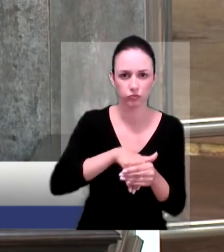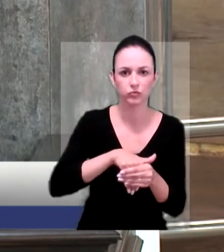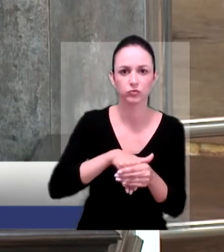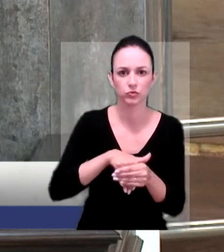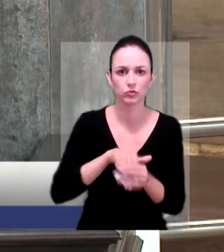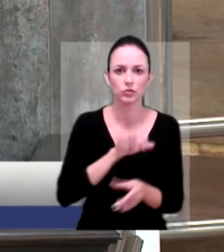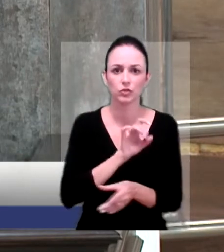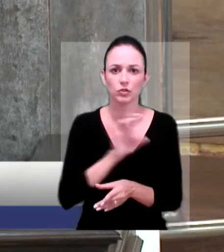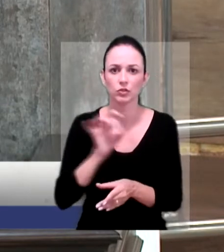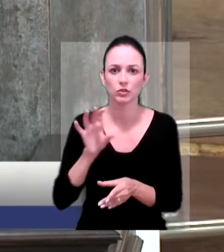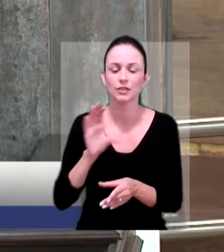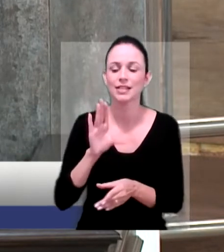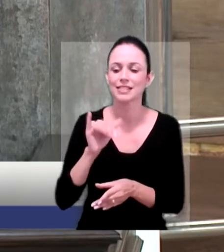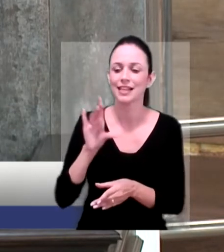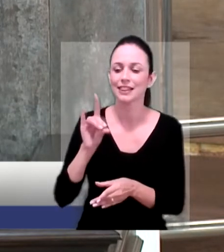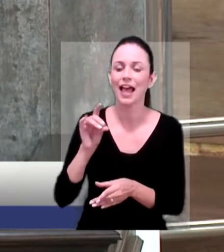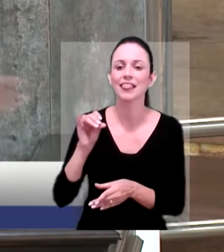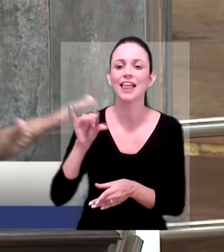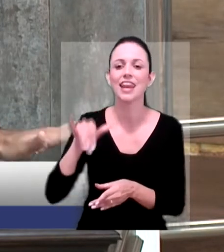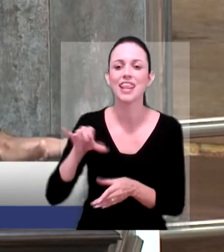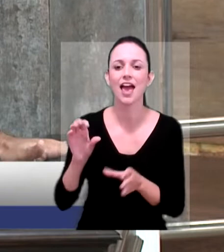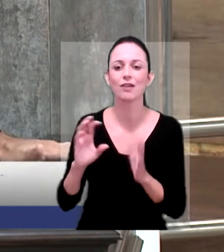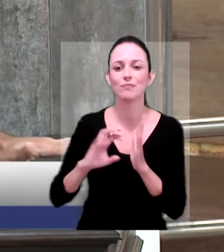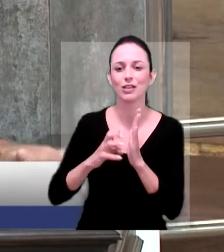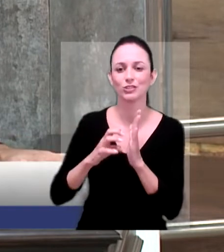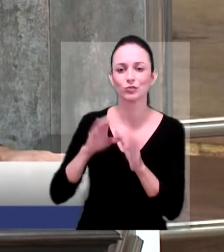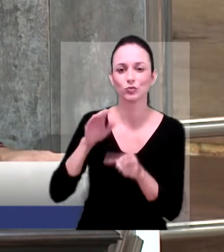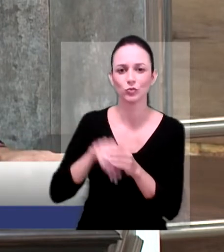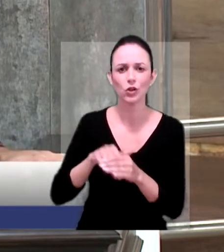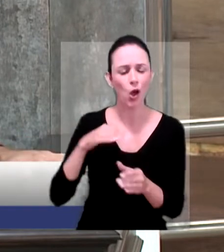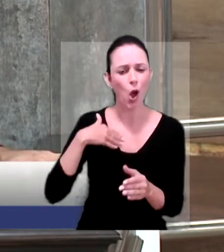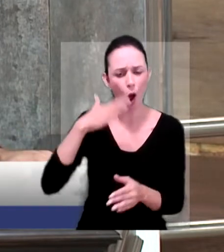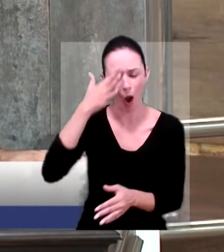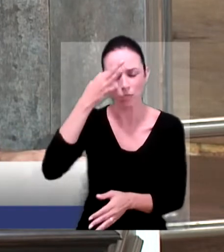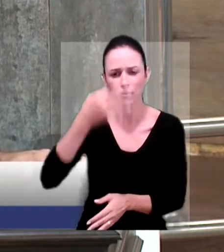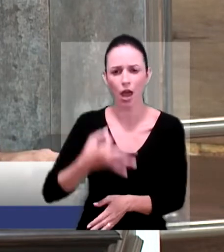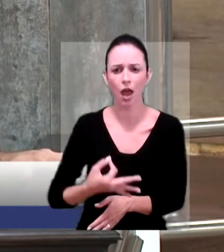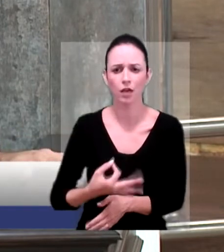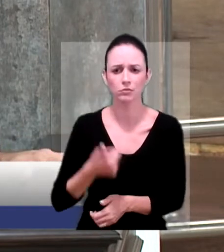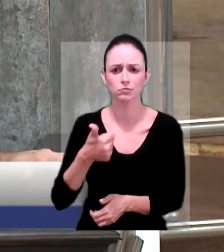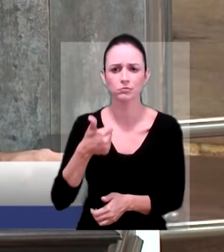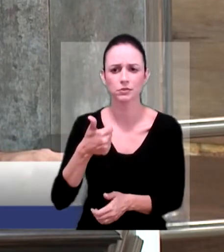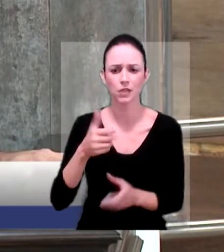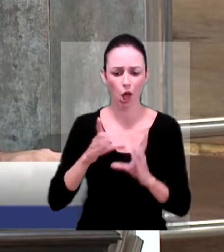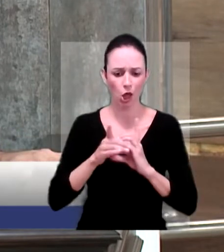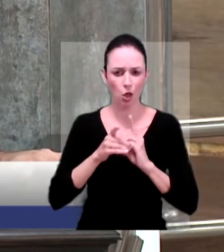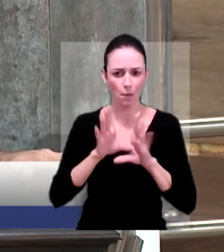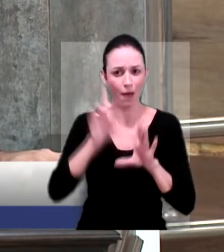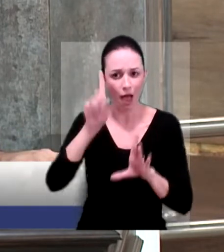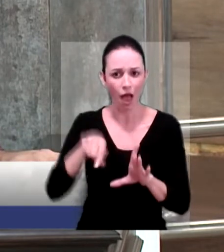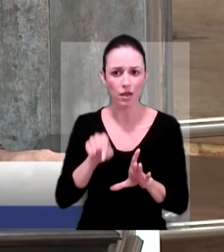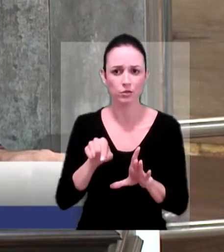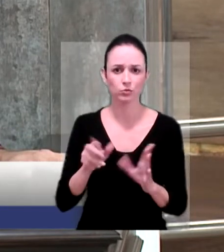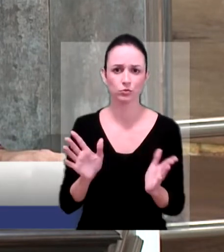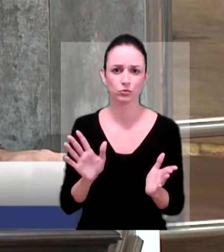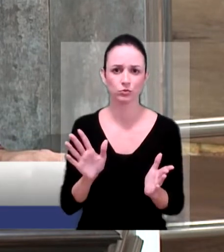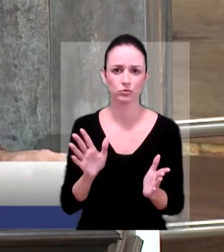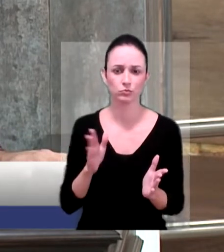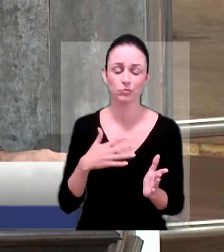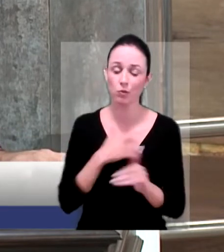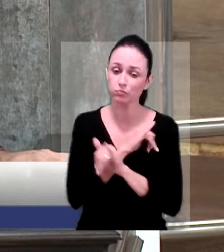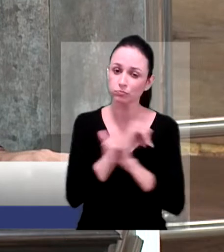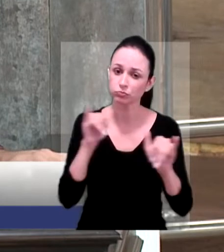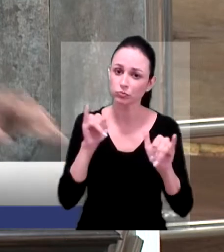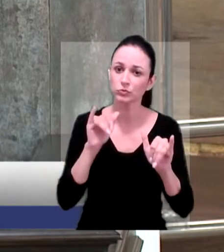que esteve conosco, eu compreendo. A democracia é desse jeito mesmo. Mas fica aqui a minha mensagem. Talvez, como alguém que vai